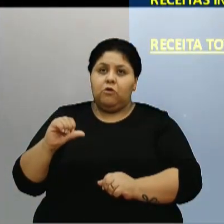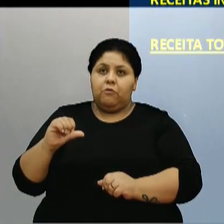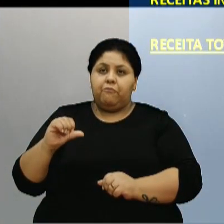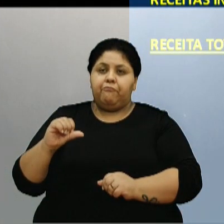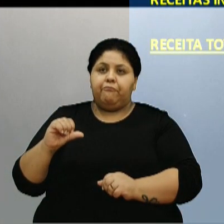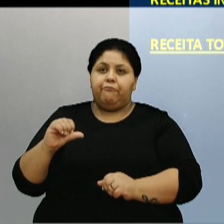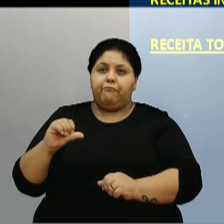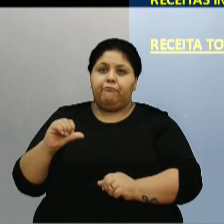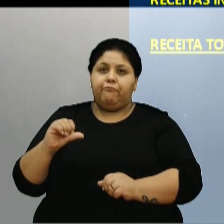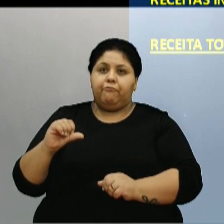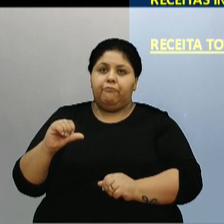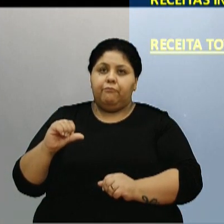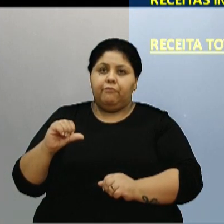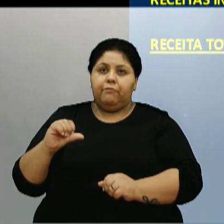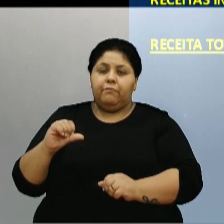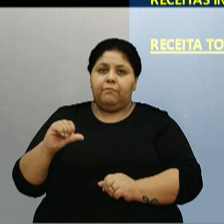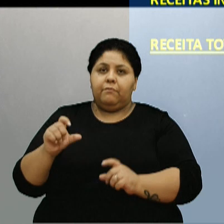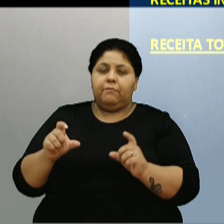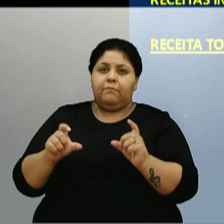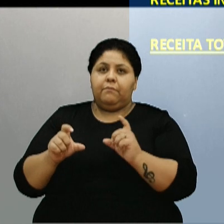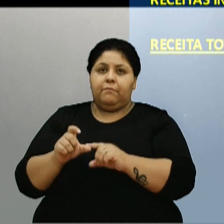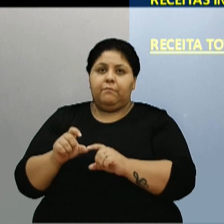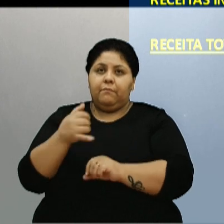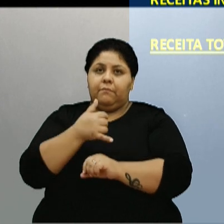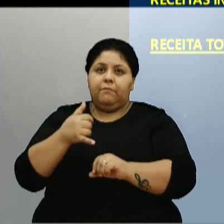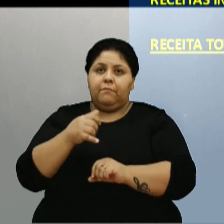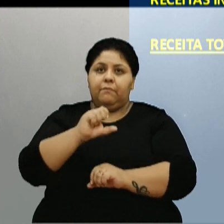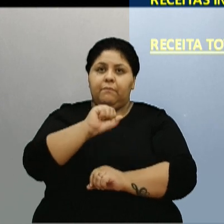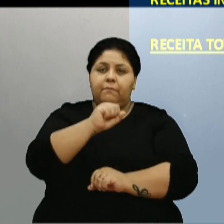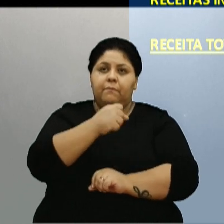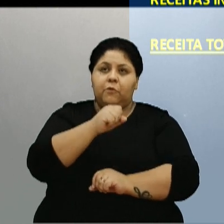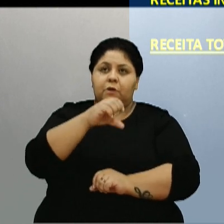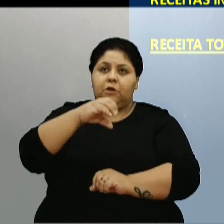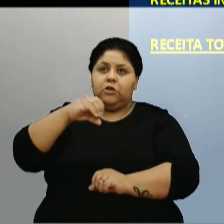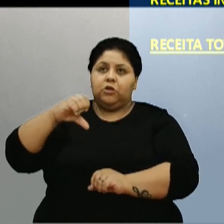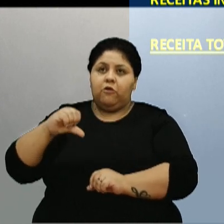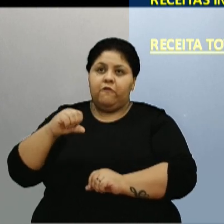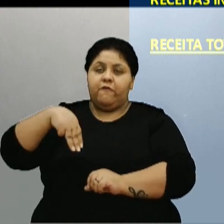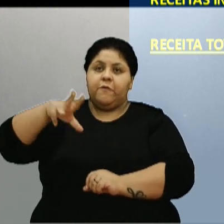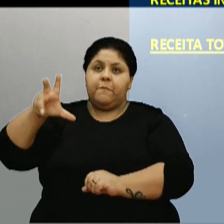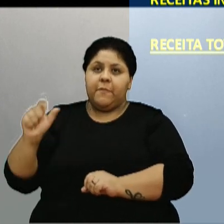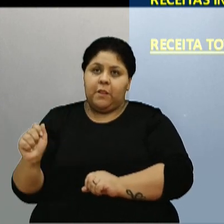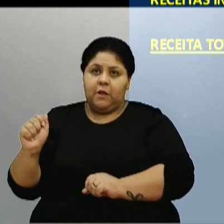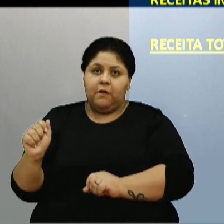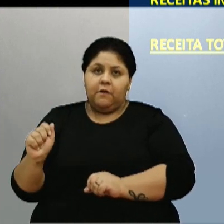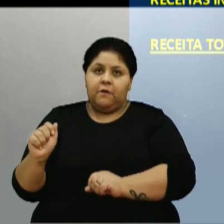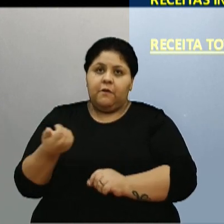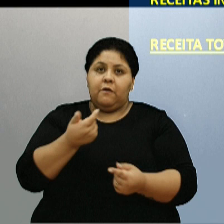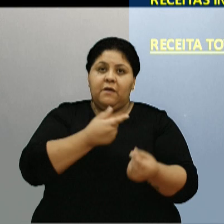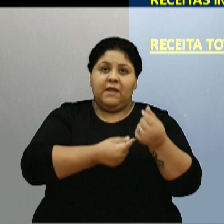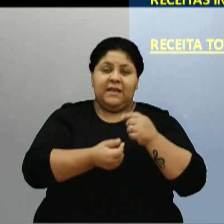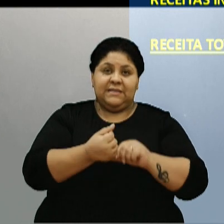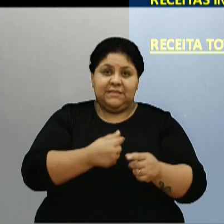mais fácil, tá? As despesas correntes, 809 milhões. Receitas de